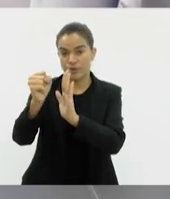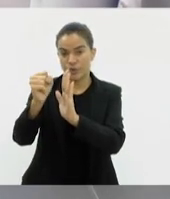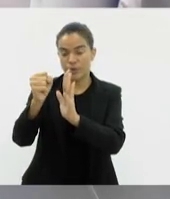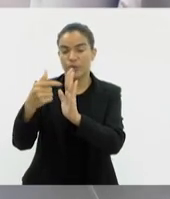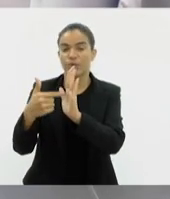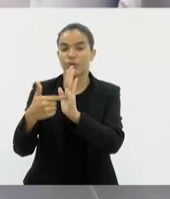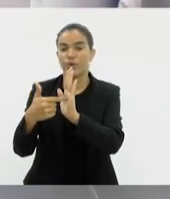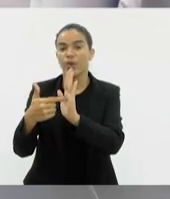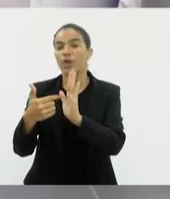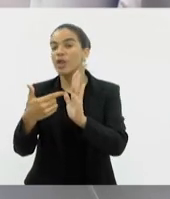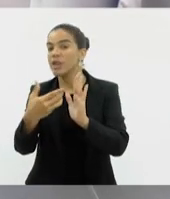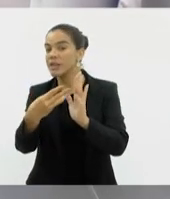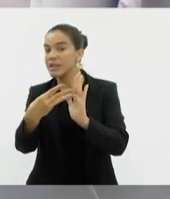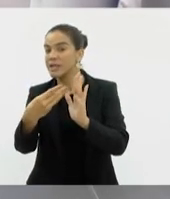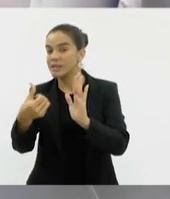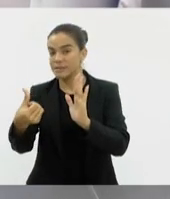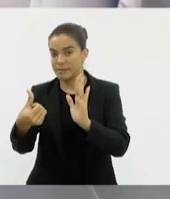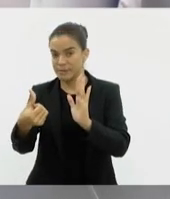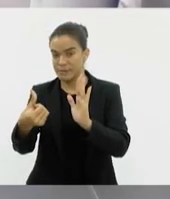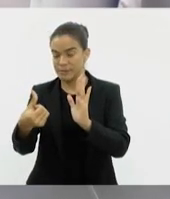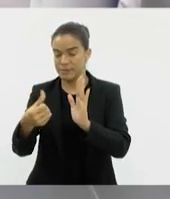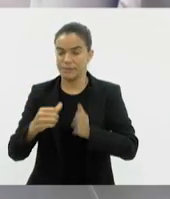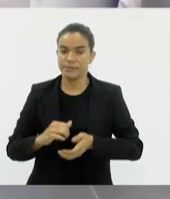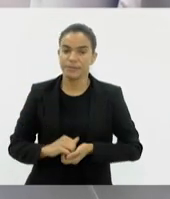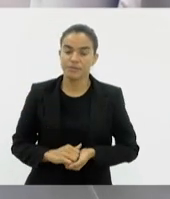o 36.